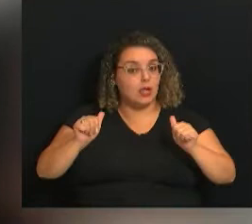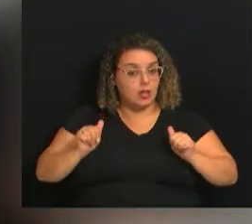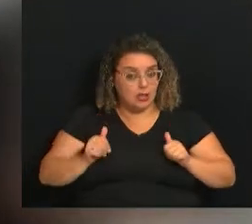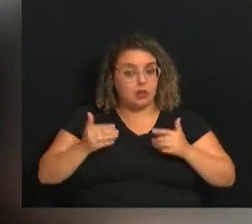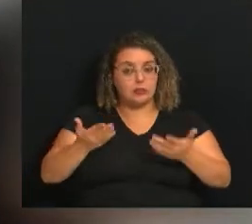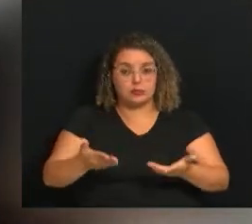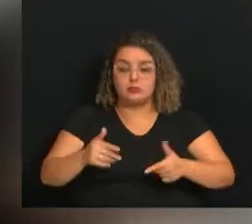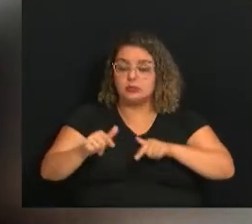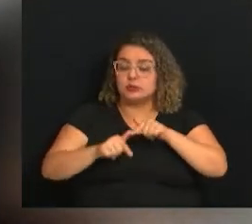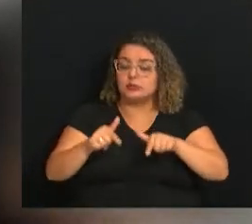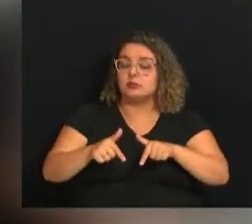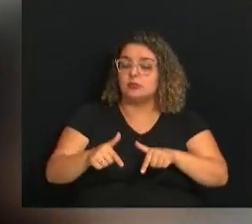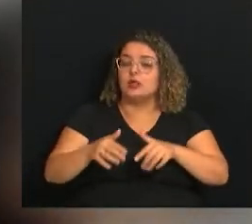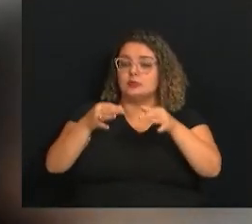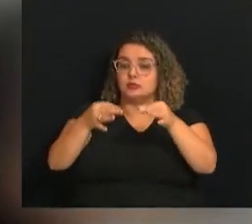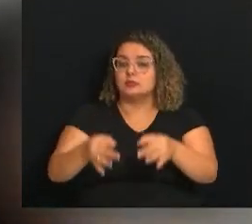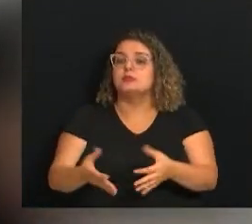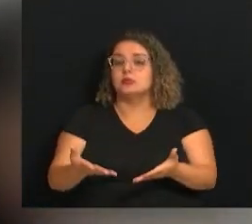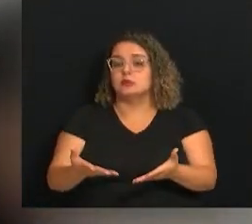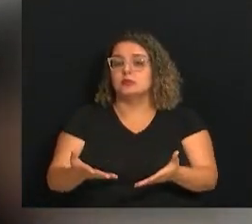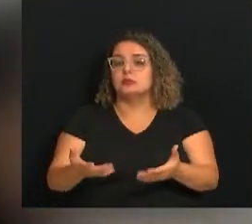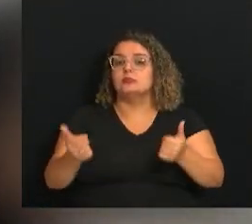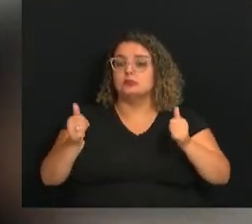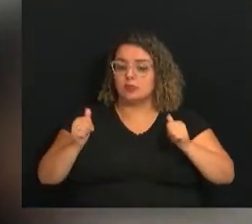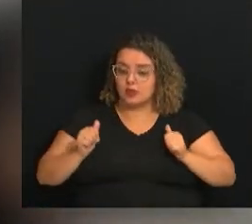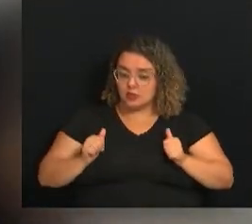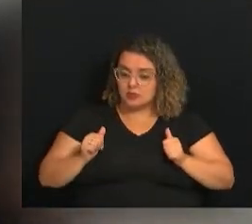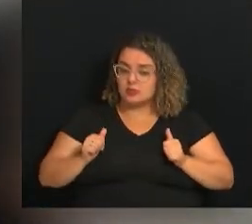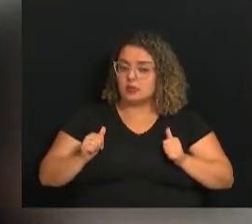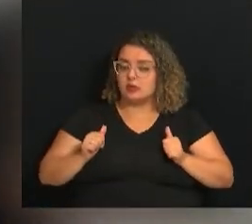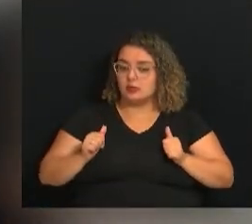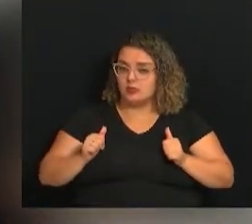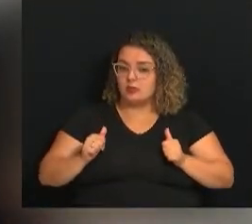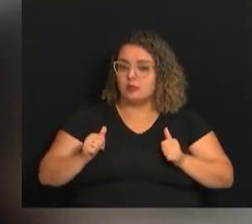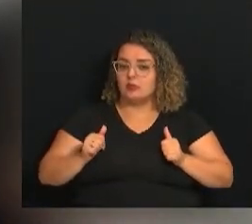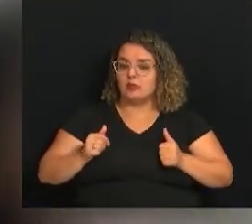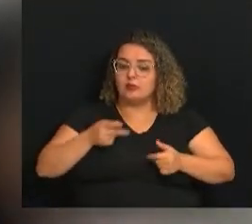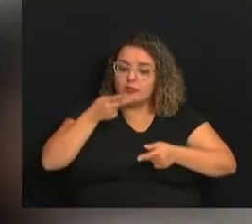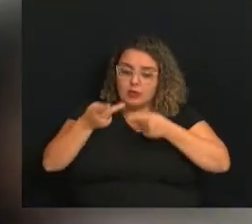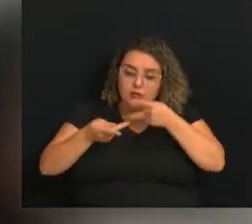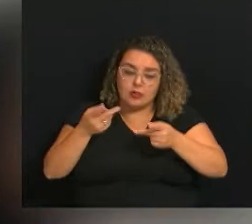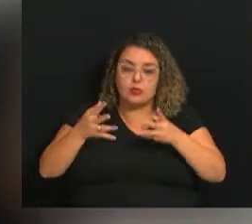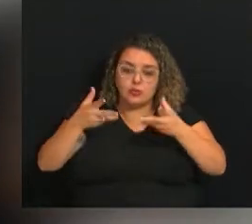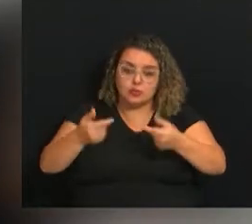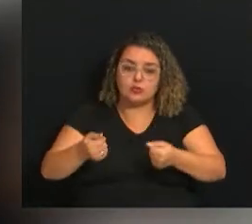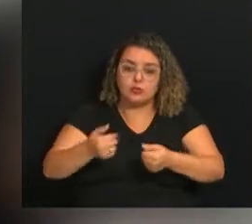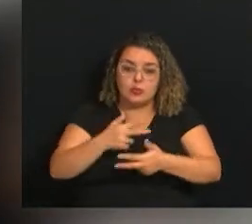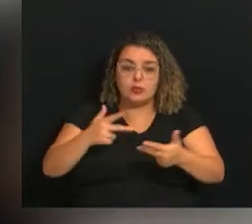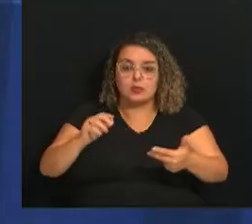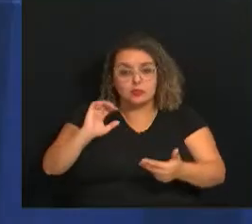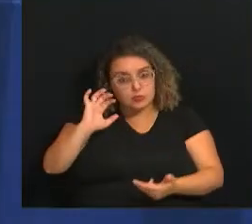trabalho de uma forma imparcial e relatando os fatos de acordo com o que eles são.